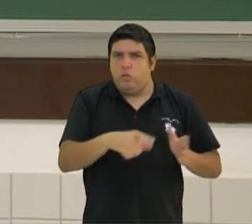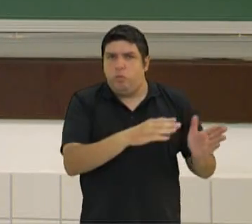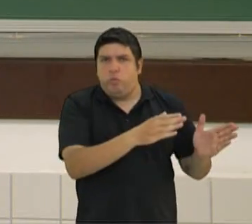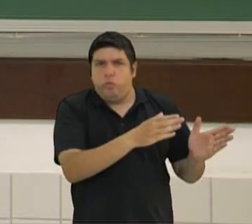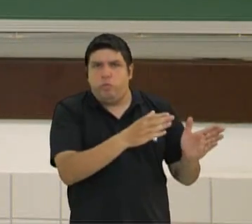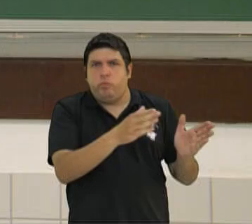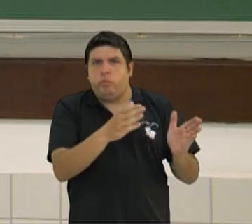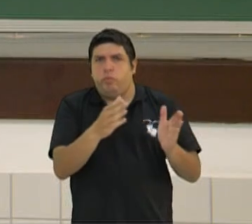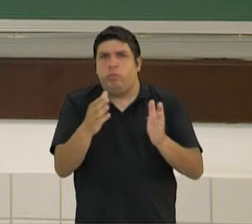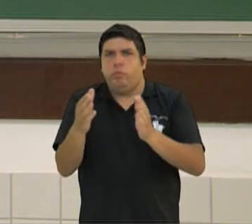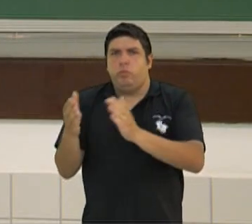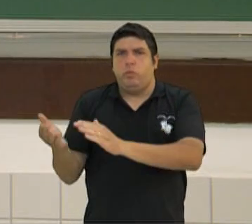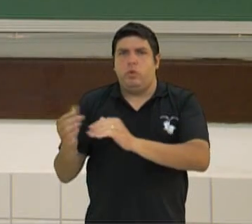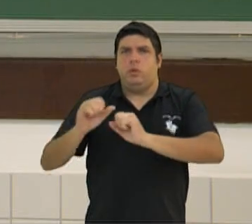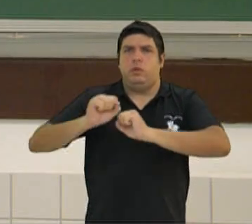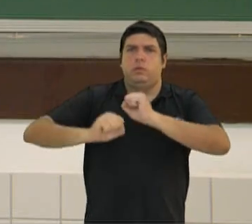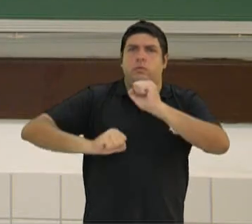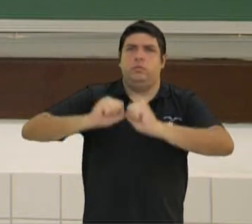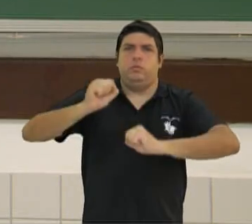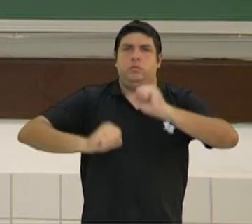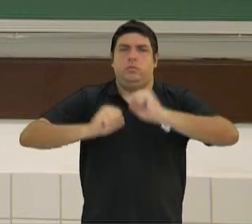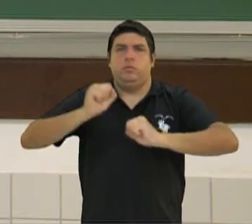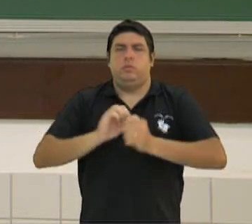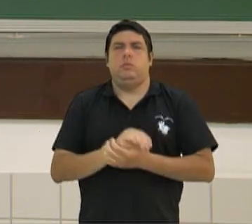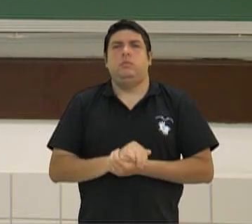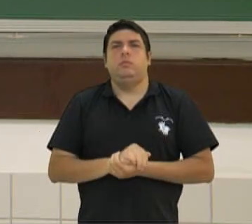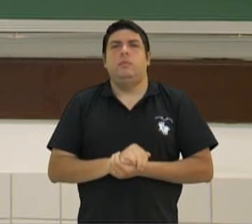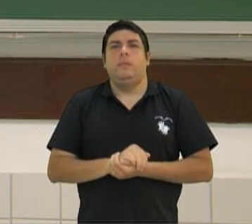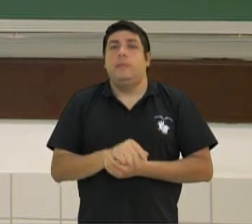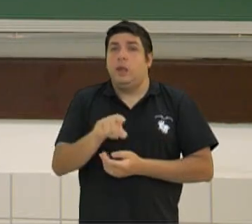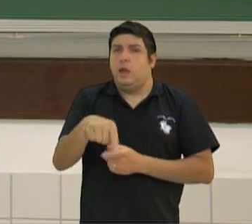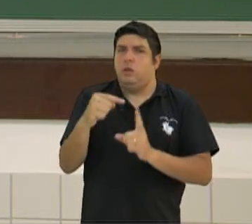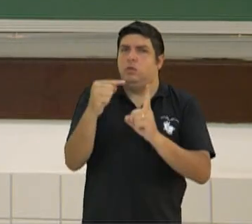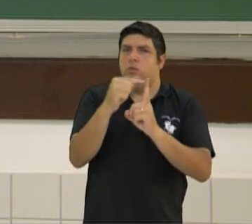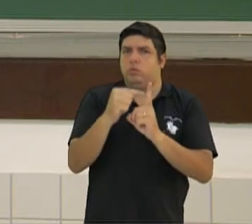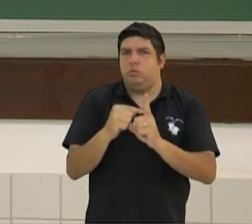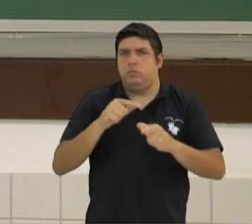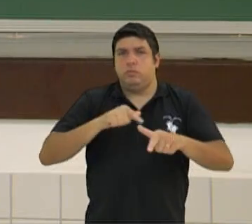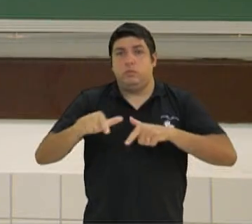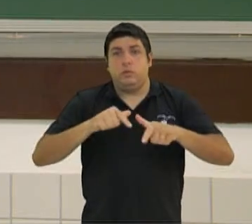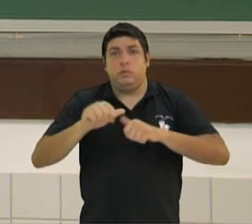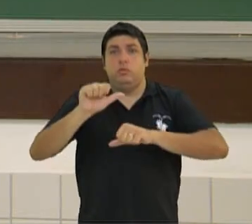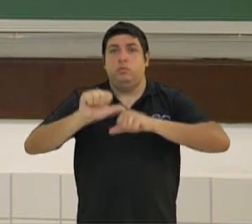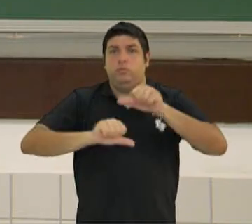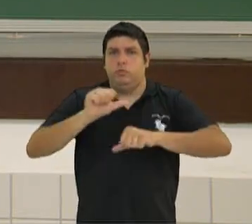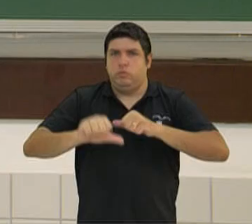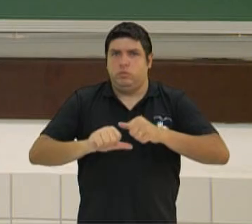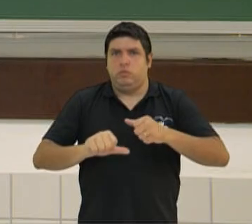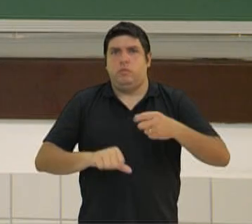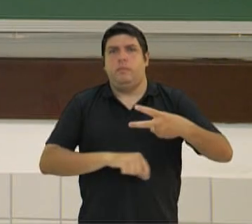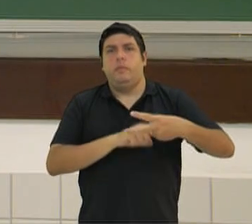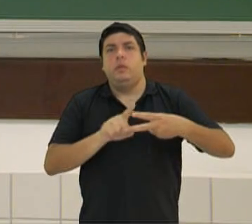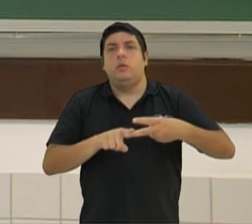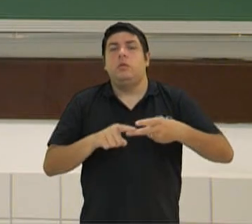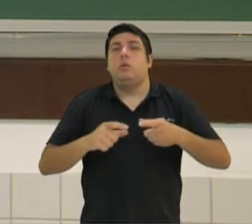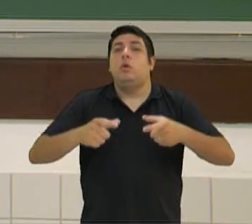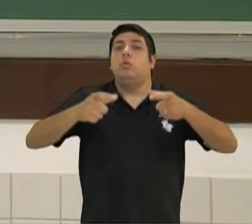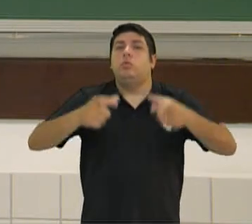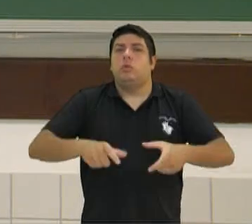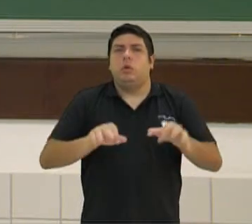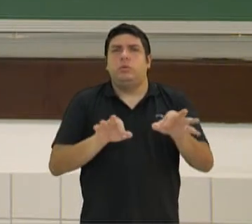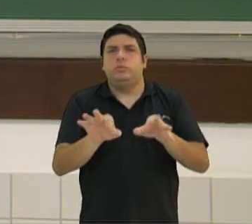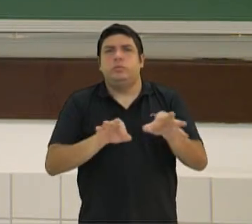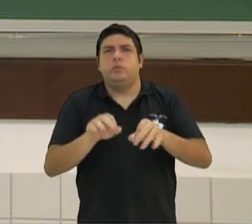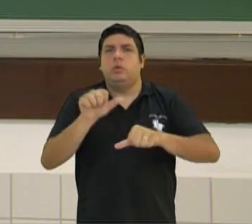industrialização, porque houve uma mudança ali nos tipos de trabalho ofertados, por exemplo, na organização do espaço geográfico,